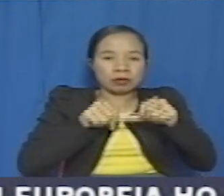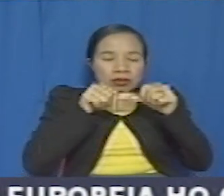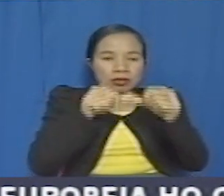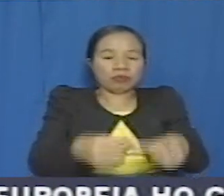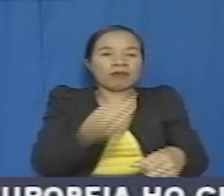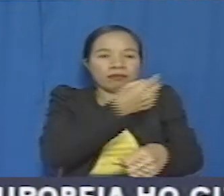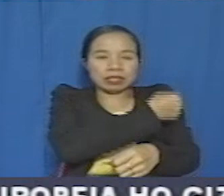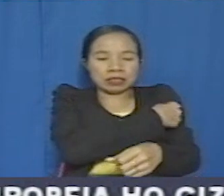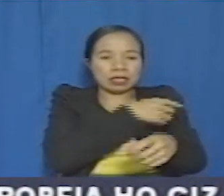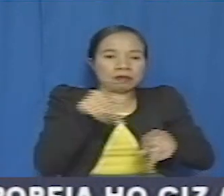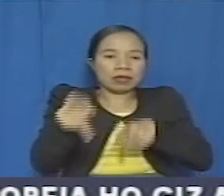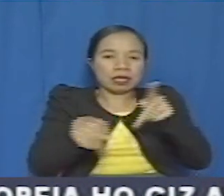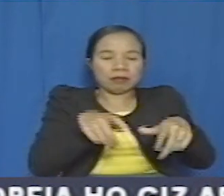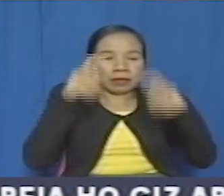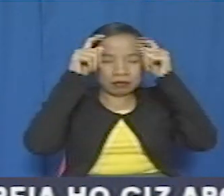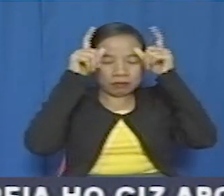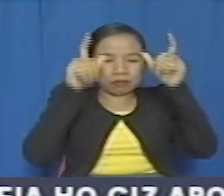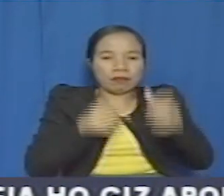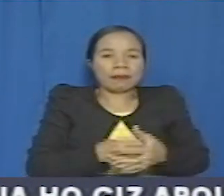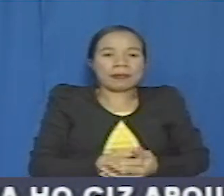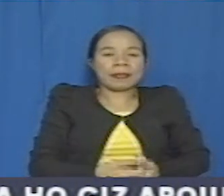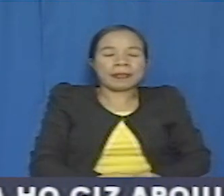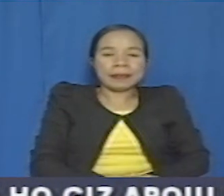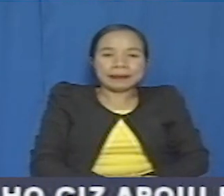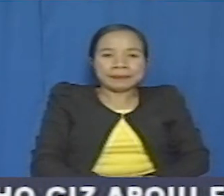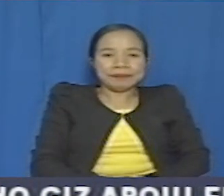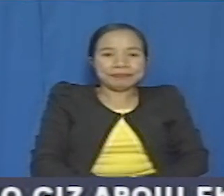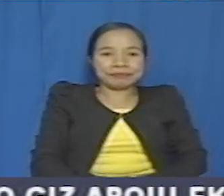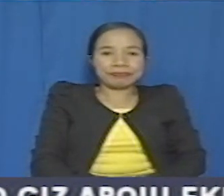oferece para Timor-Leste. Ernestina Gui, no Miguel da Costa, ba RTL.